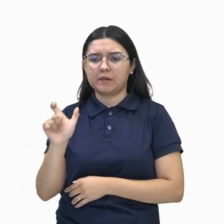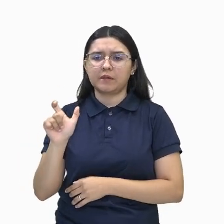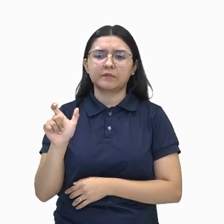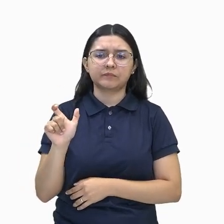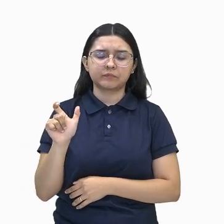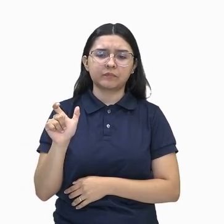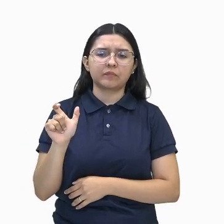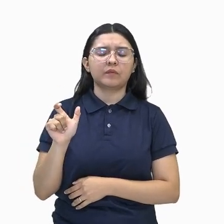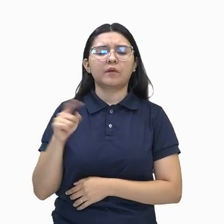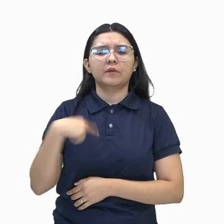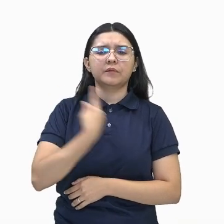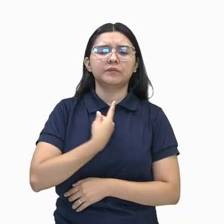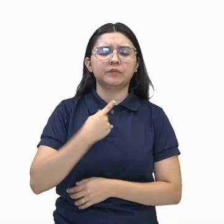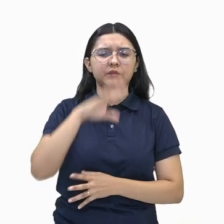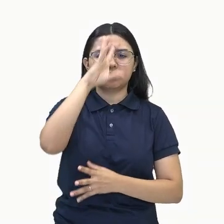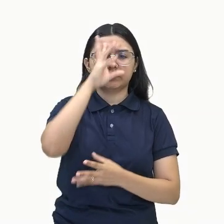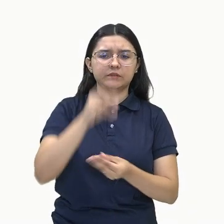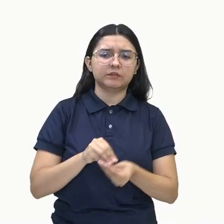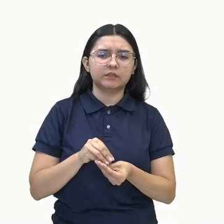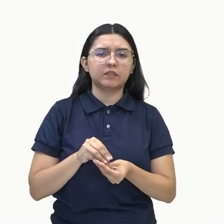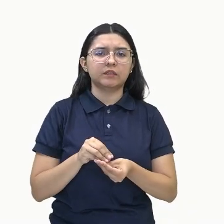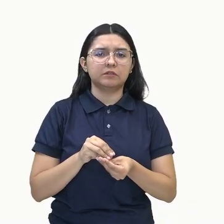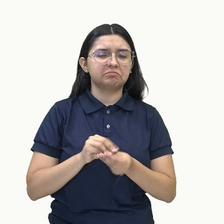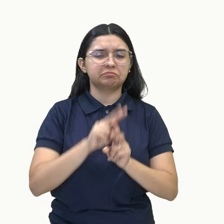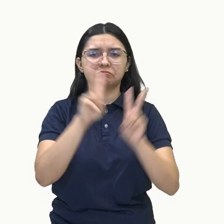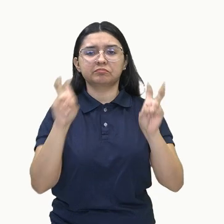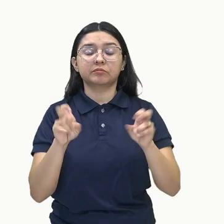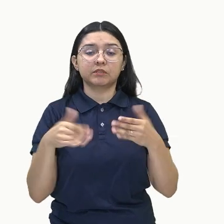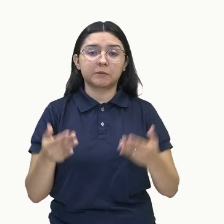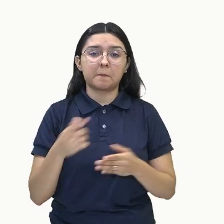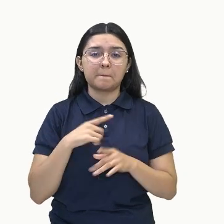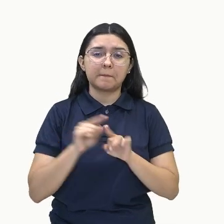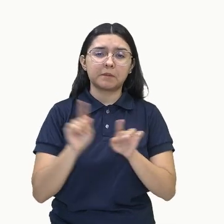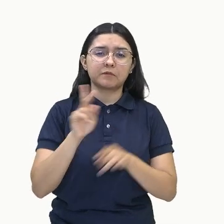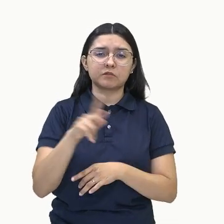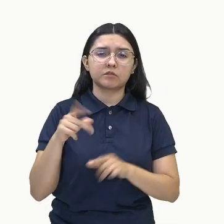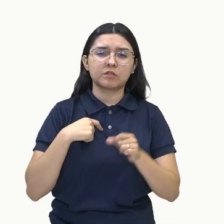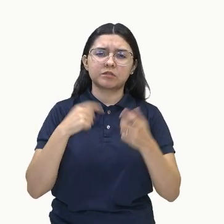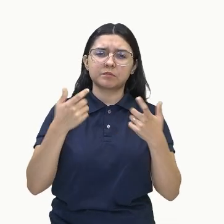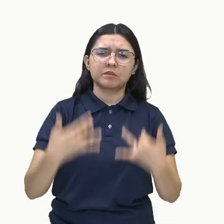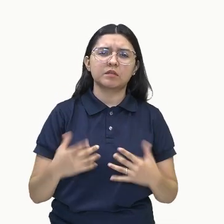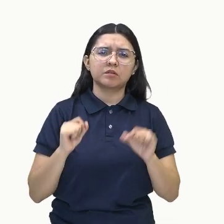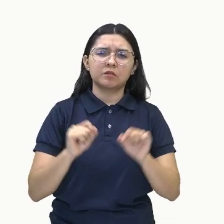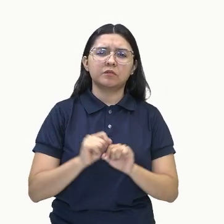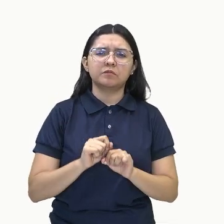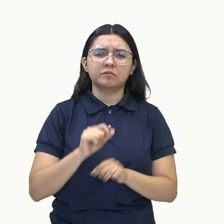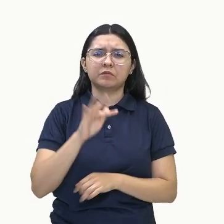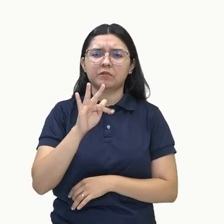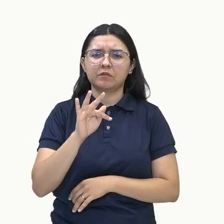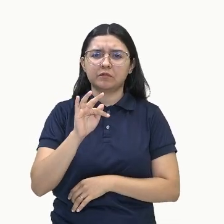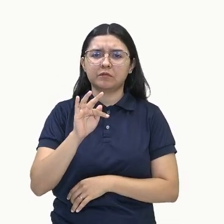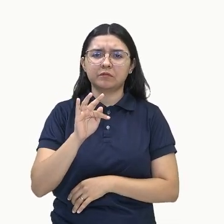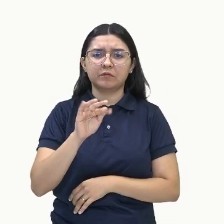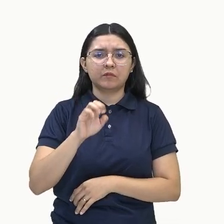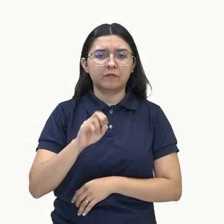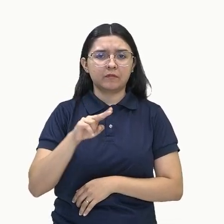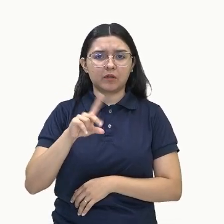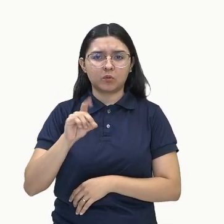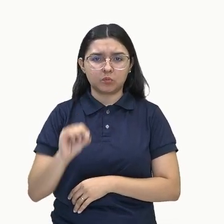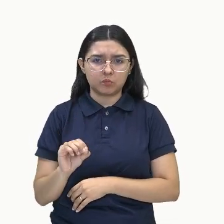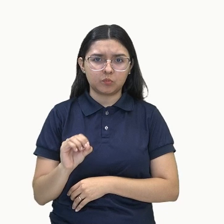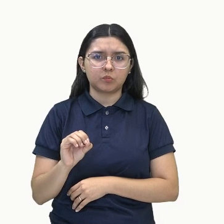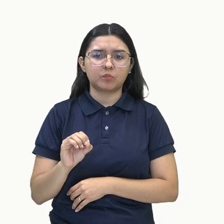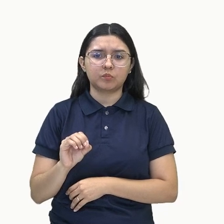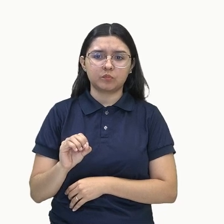para a gente entender do que se trata. Professor, o senhor está falando muito de feudo. Afinal